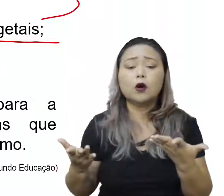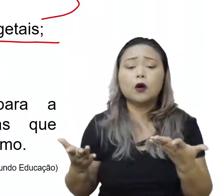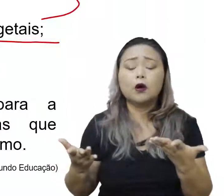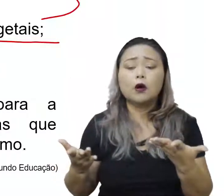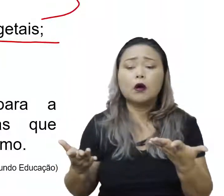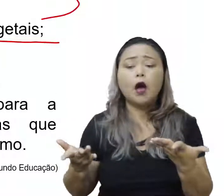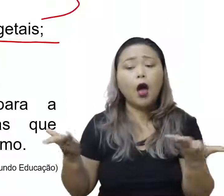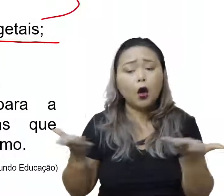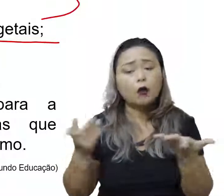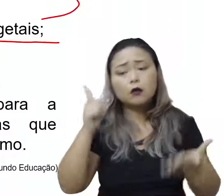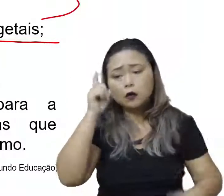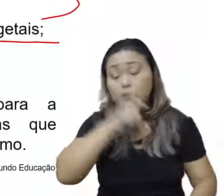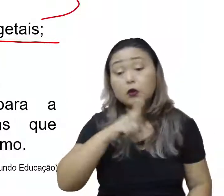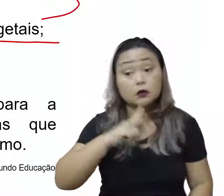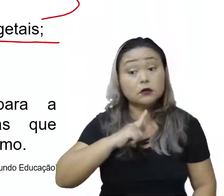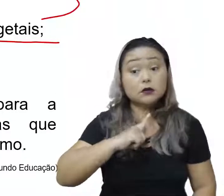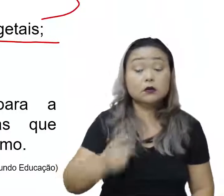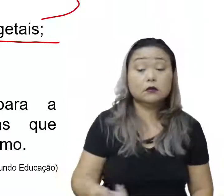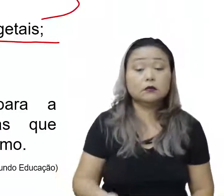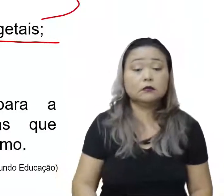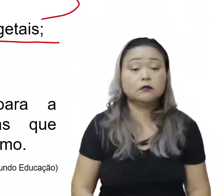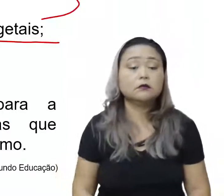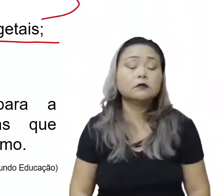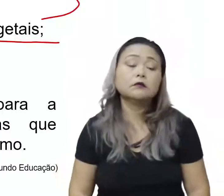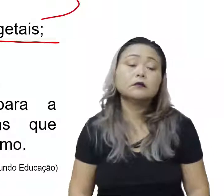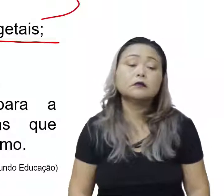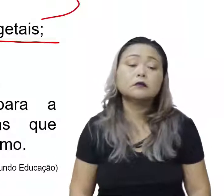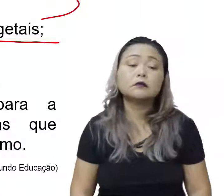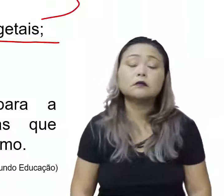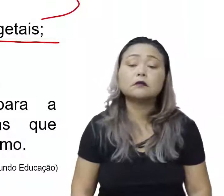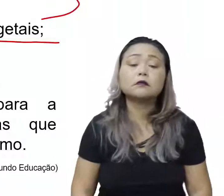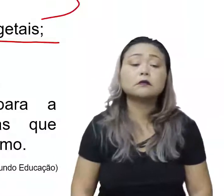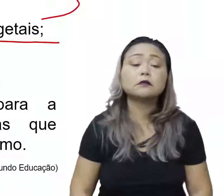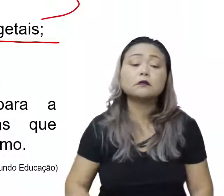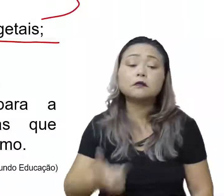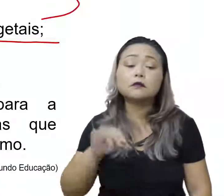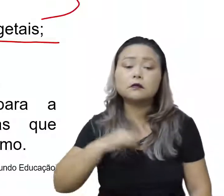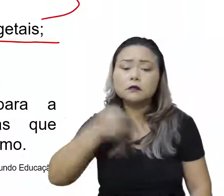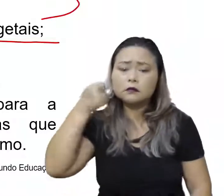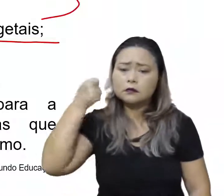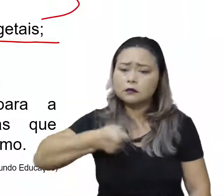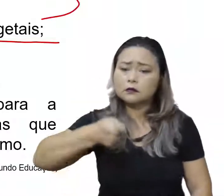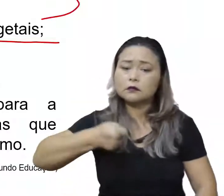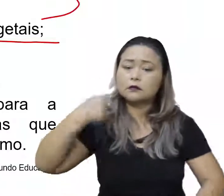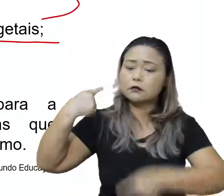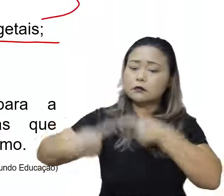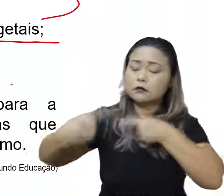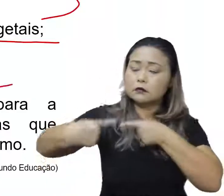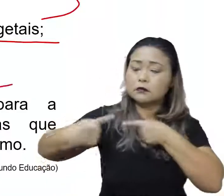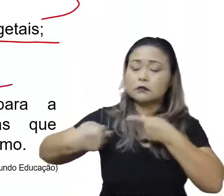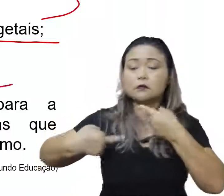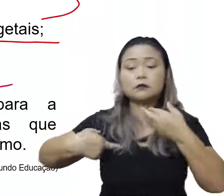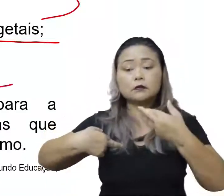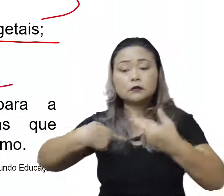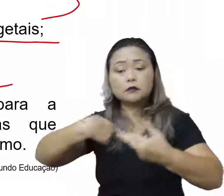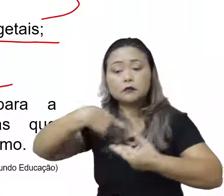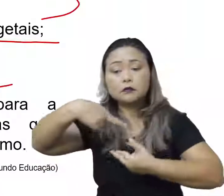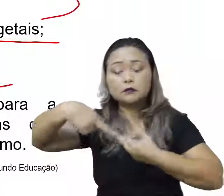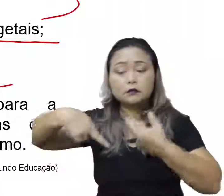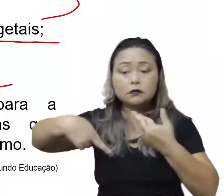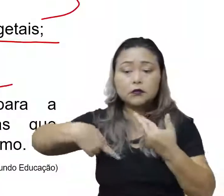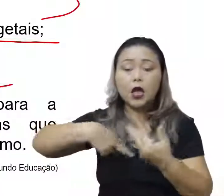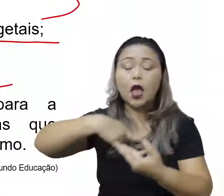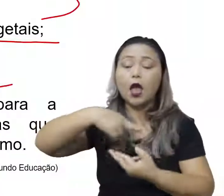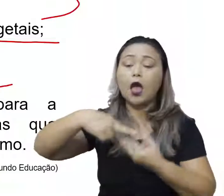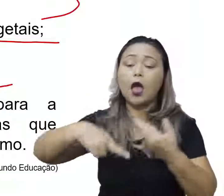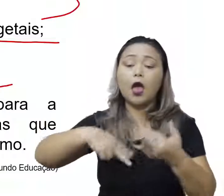um pouco mais difícil de ter. Beleza? Mas vamos lá. Dez, intensificar as políticas para reciclar. Acabei de